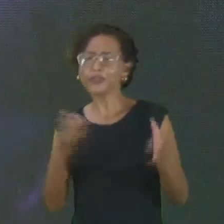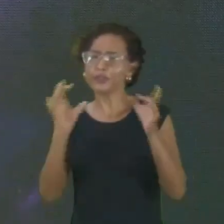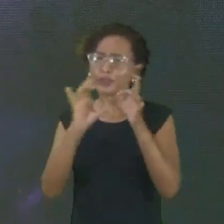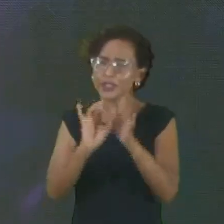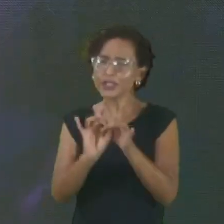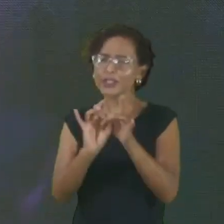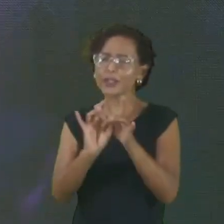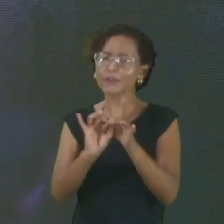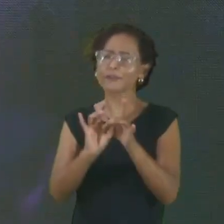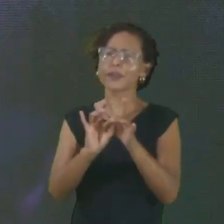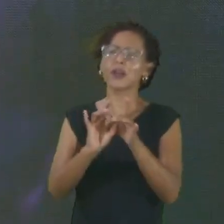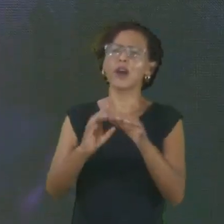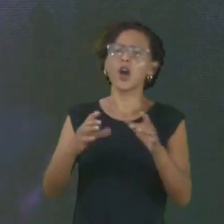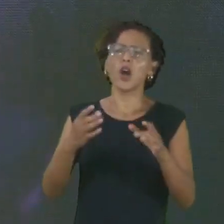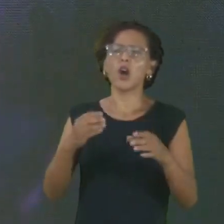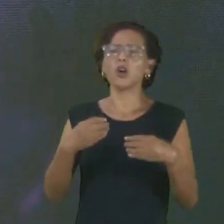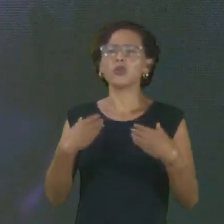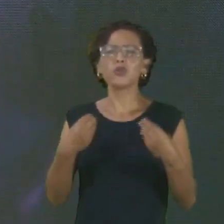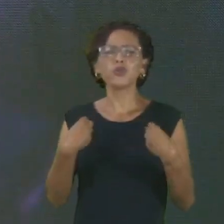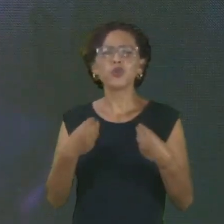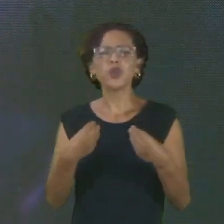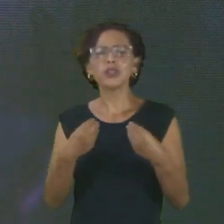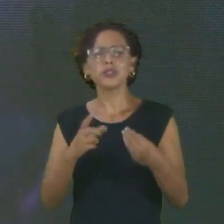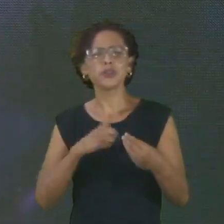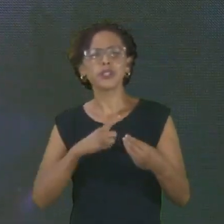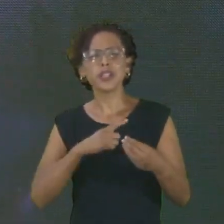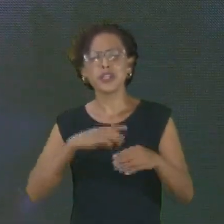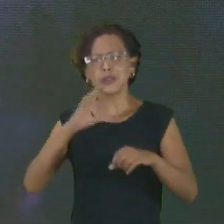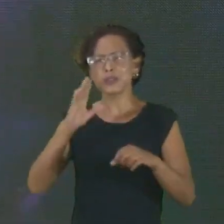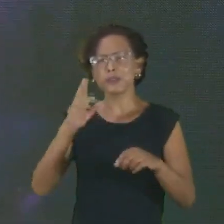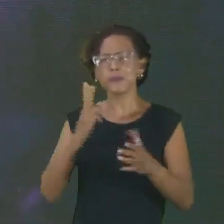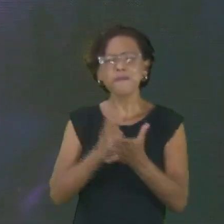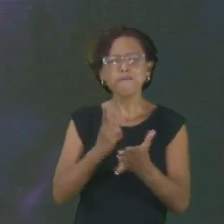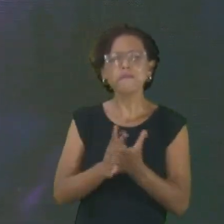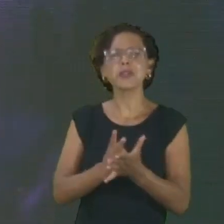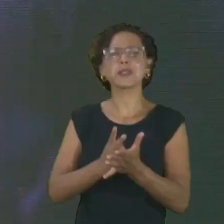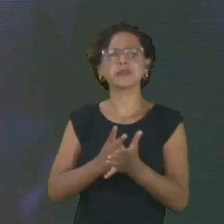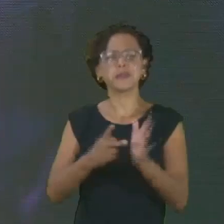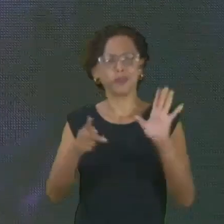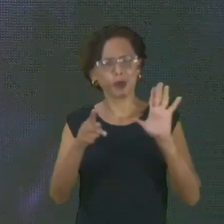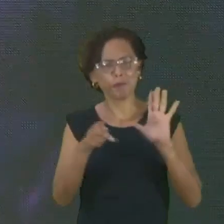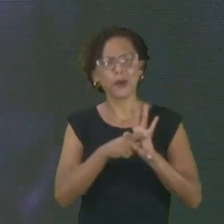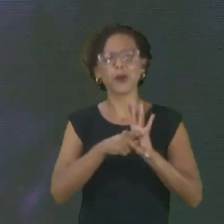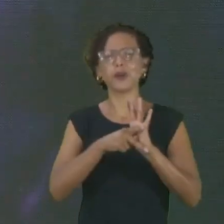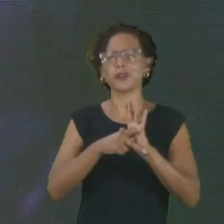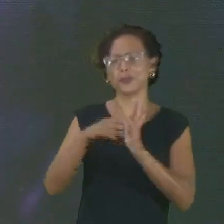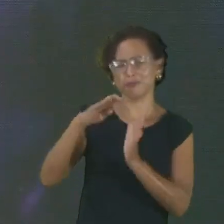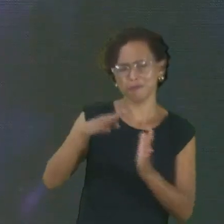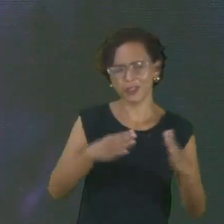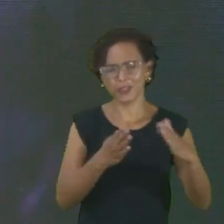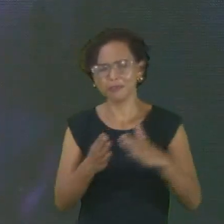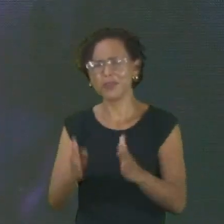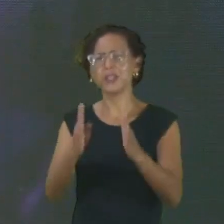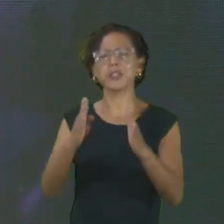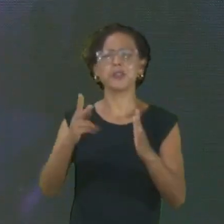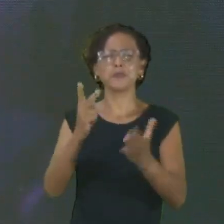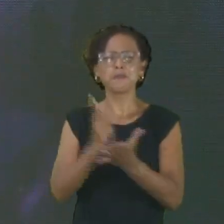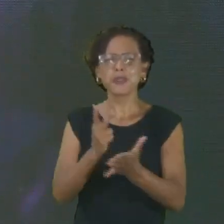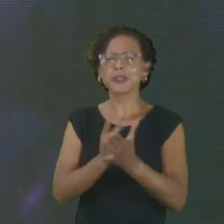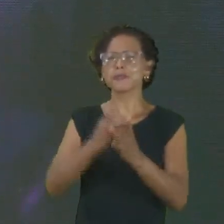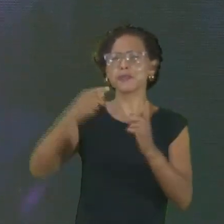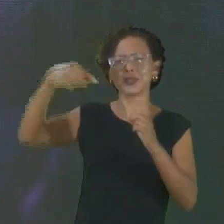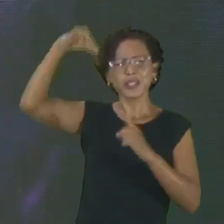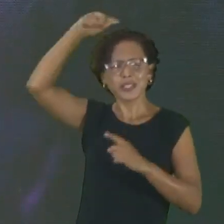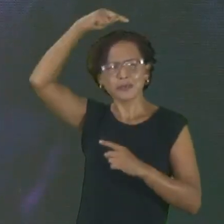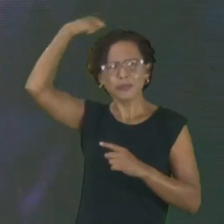tem a mesma visão, quando ela tem o mesmo propósito, quando ela tem a mesma direção, quando ela tem o mesmo espírito. Mas